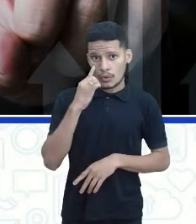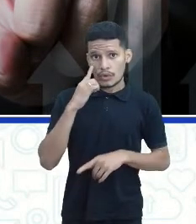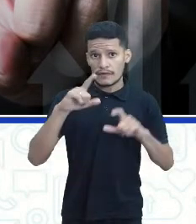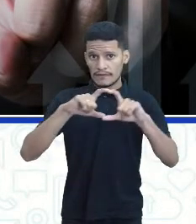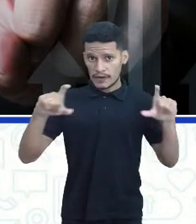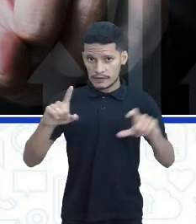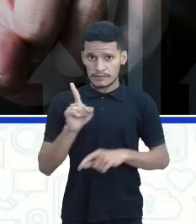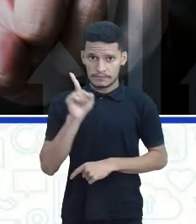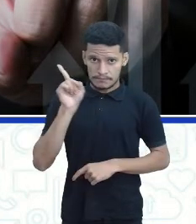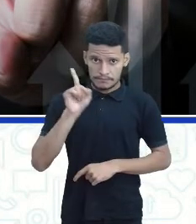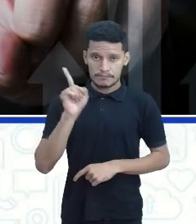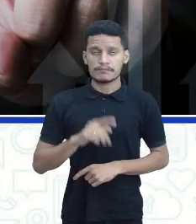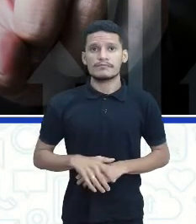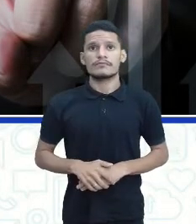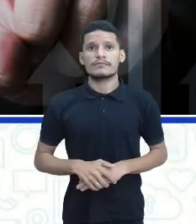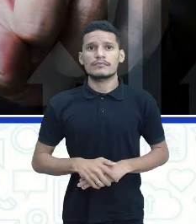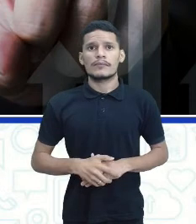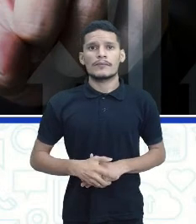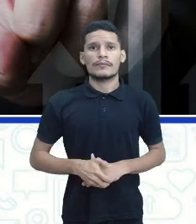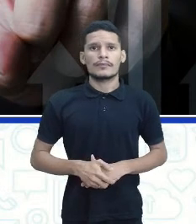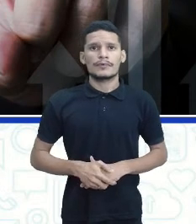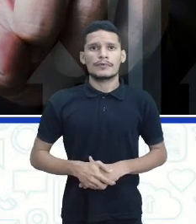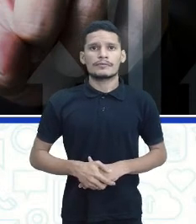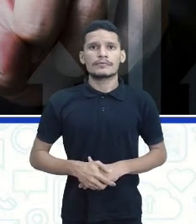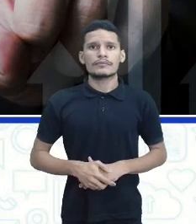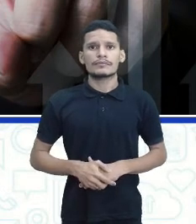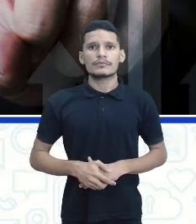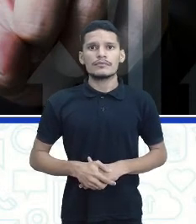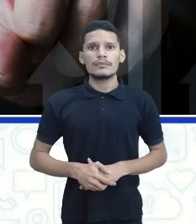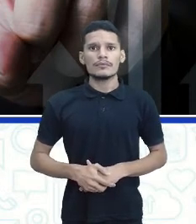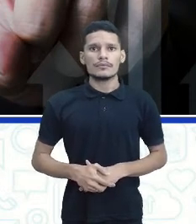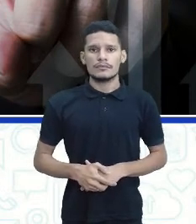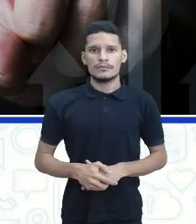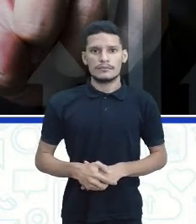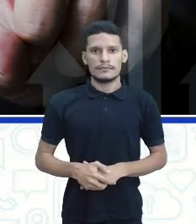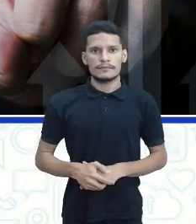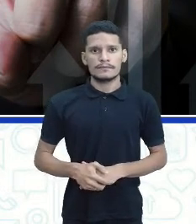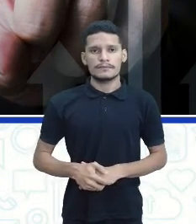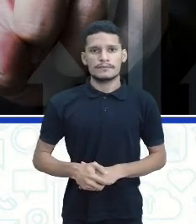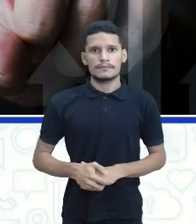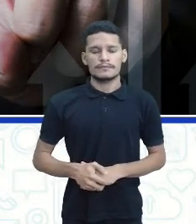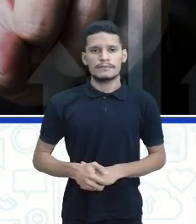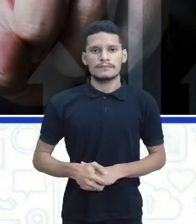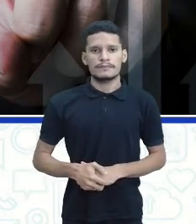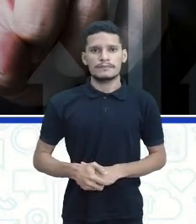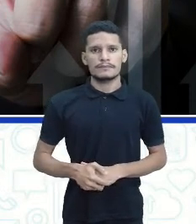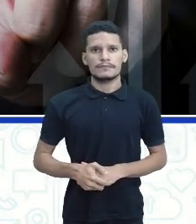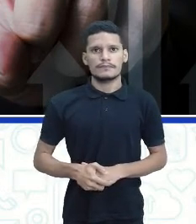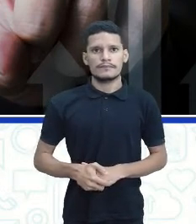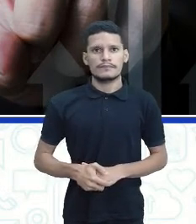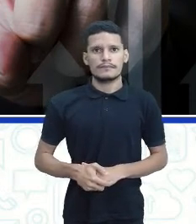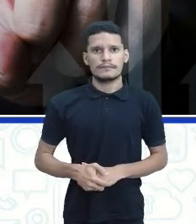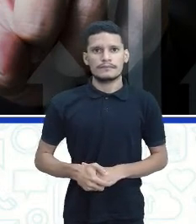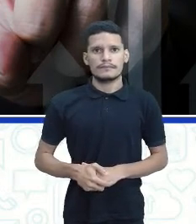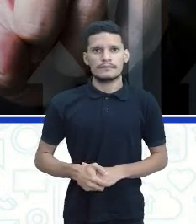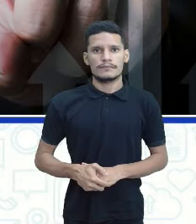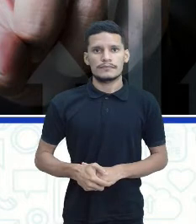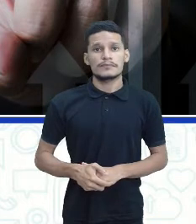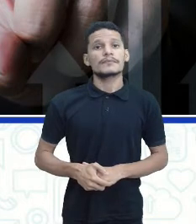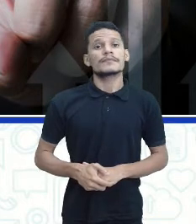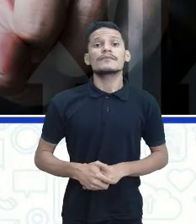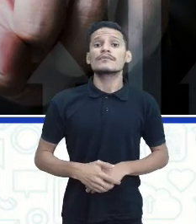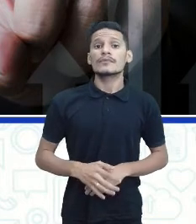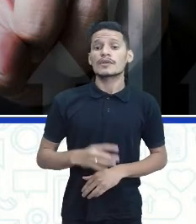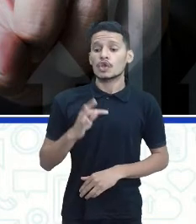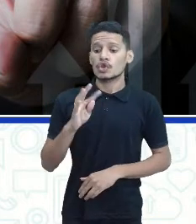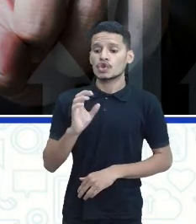by most people because it's dressed in overalls and looks like work, ok? Então, mas